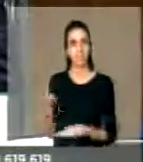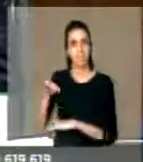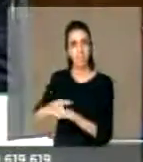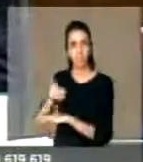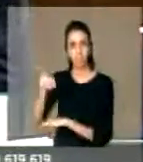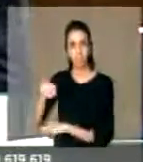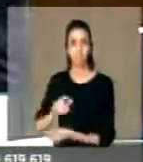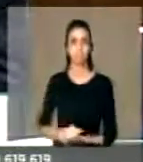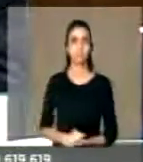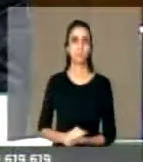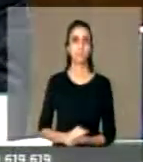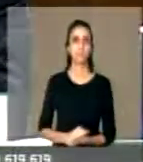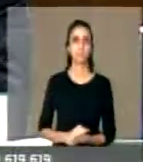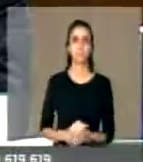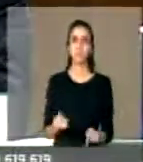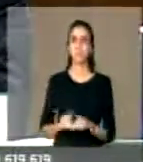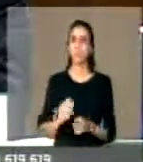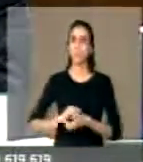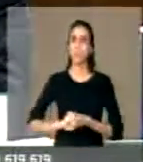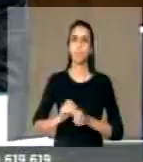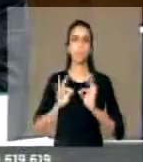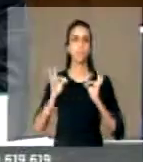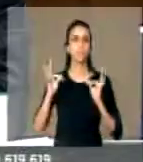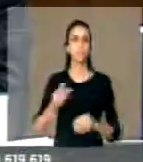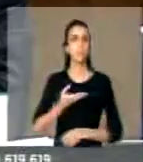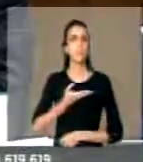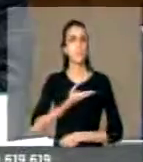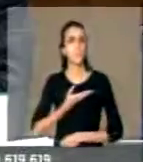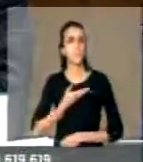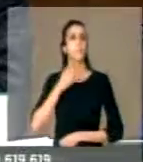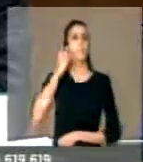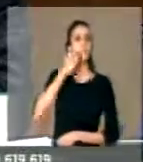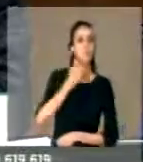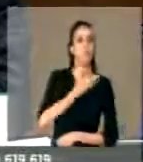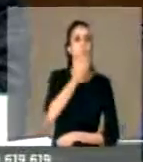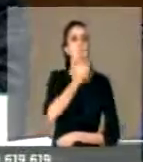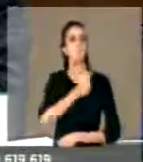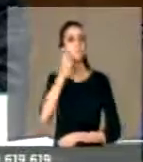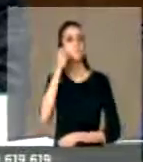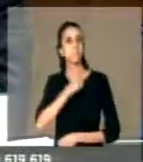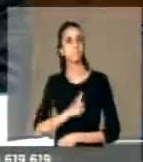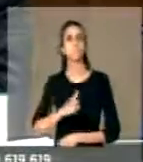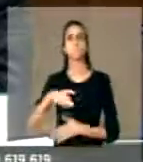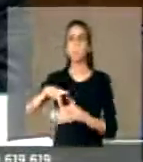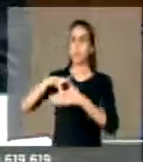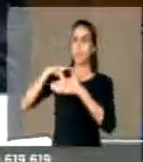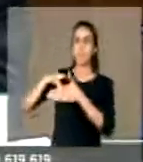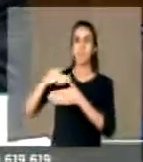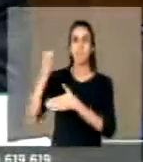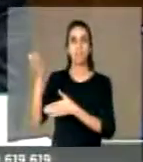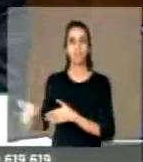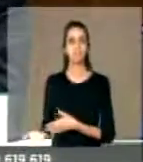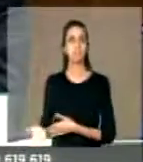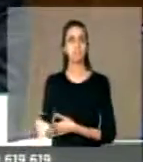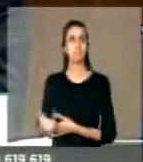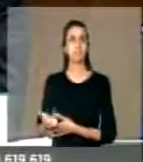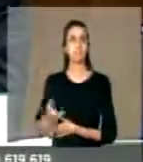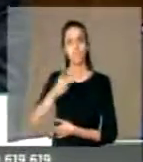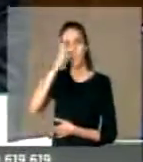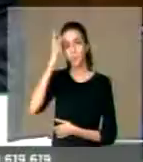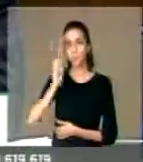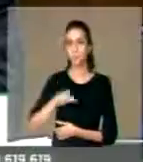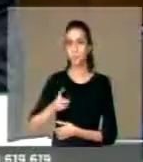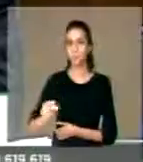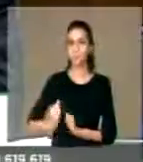nomes, saúdo todos os amigos e amigas, deputados e deputadas, autoridades, companheiros que se fazem